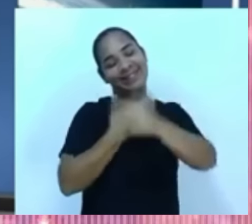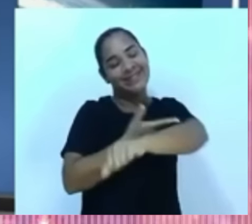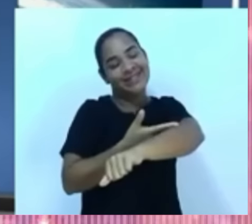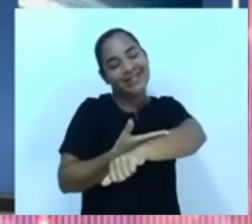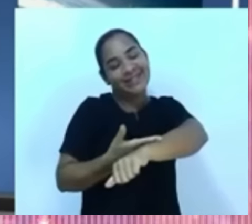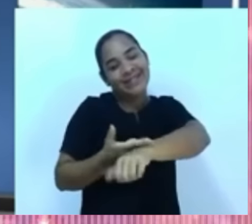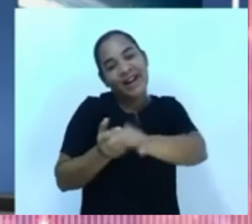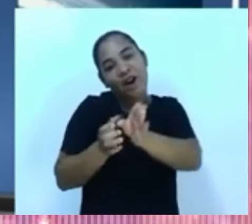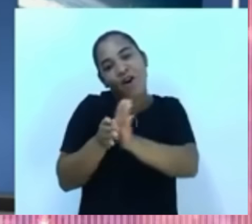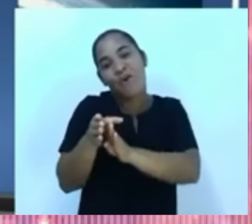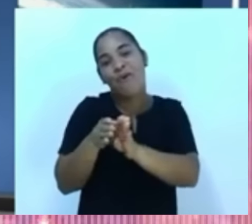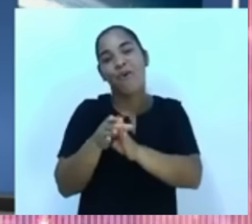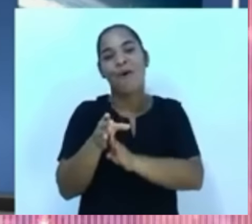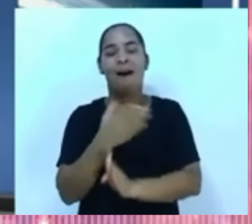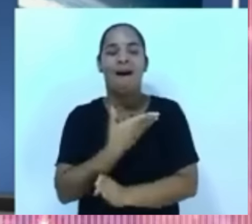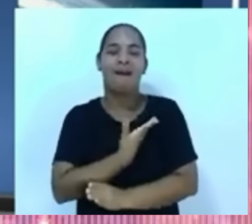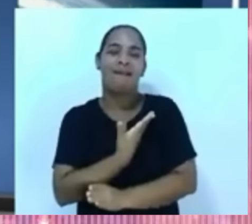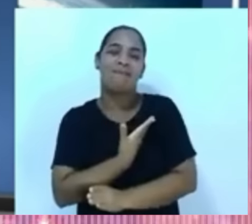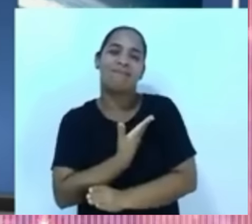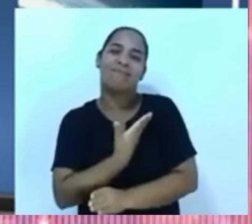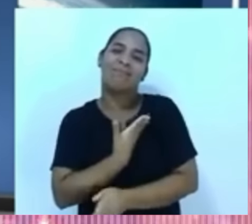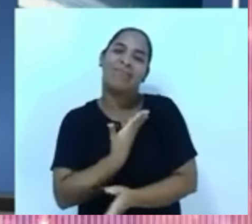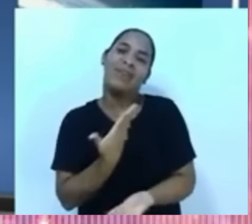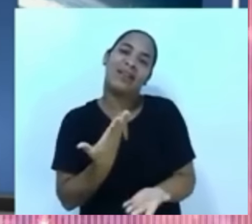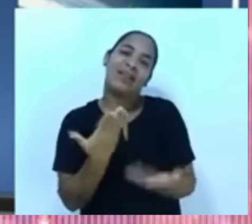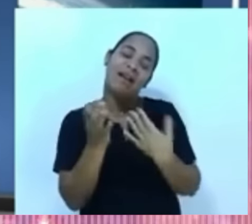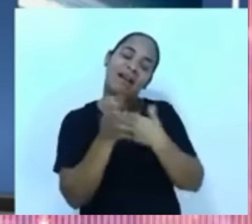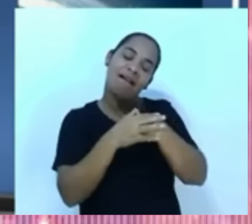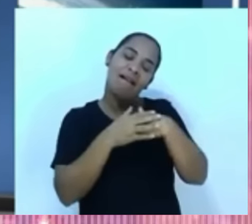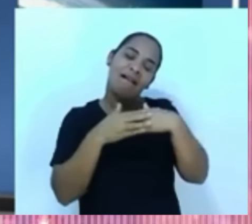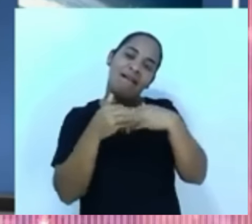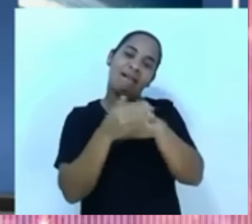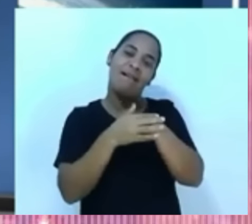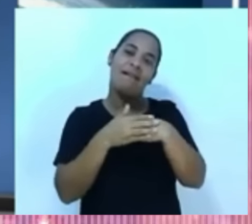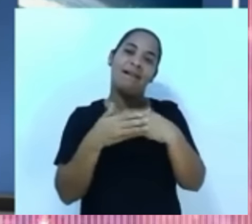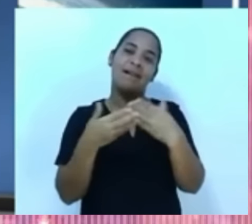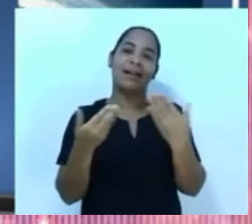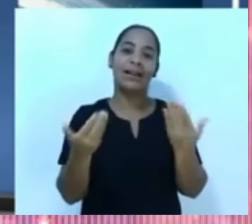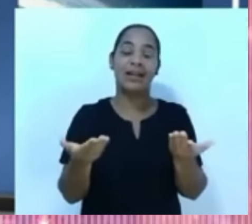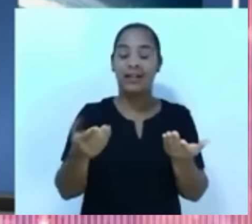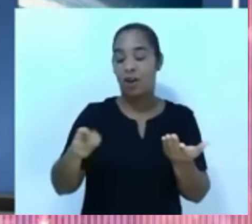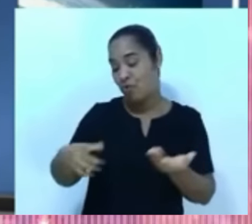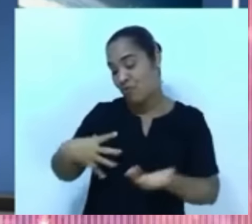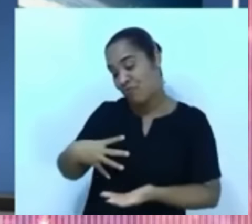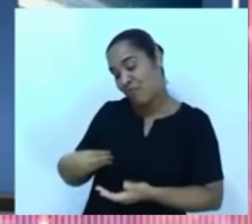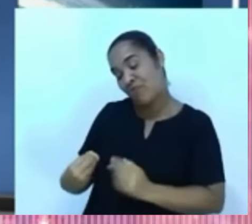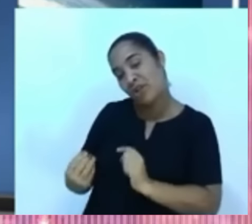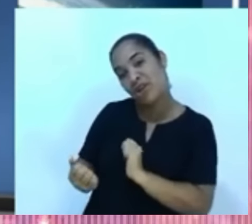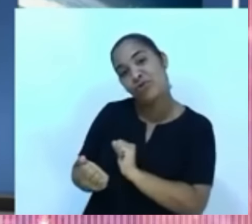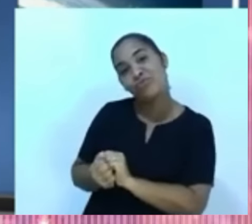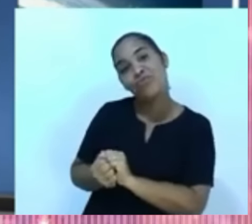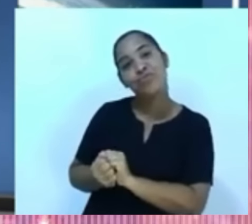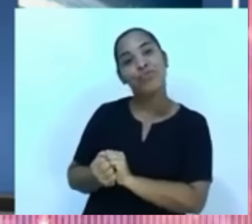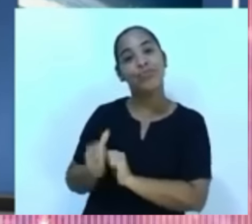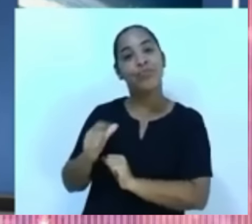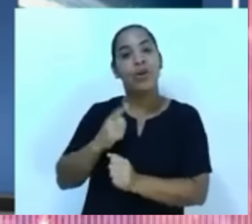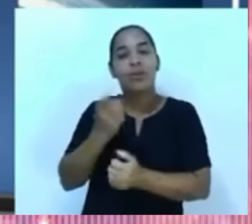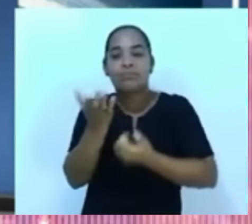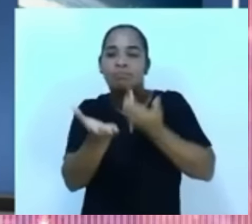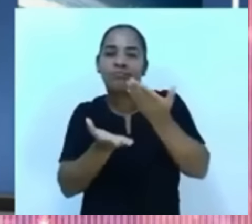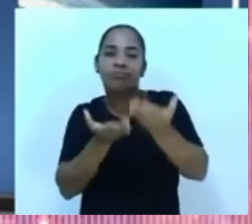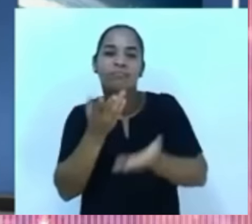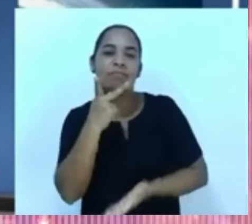amiga com a recompensa da ternura com o carinho de um filho com o devotamento de um